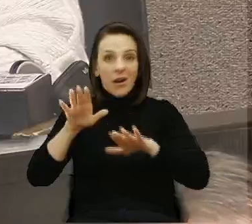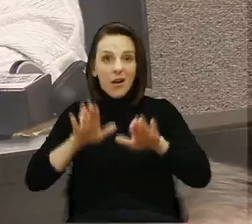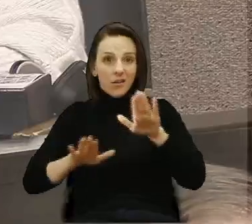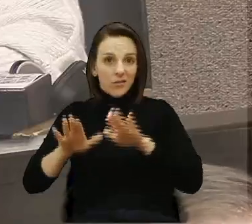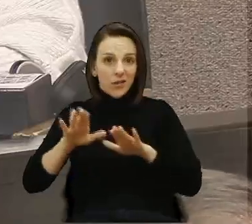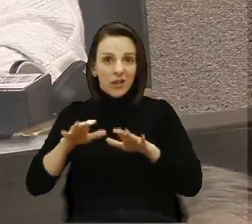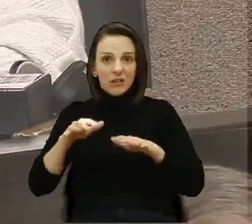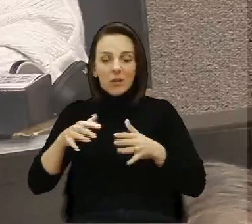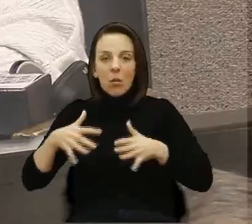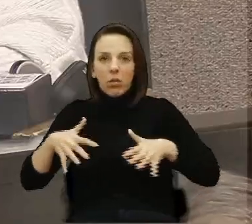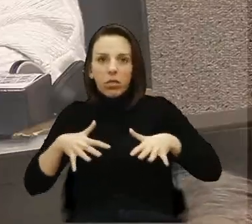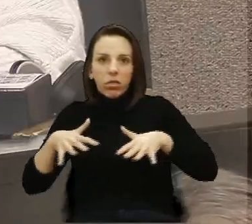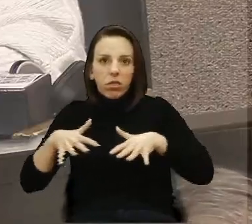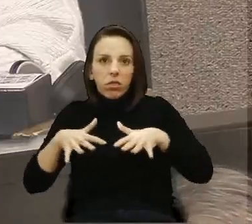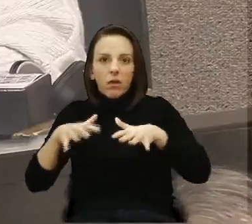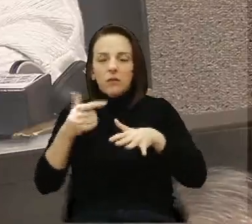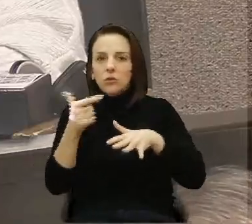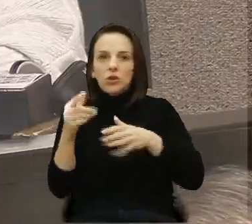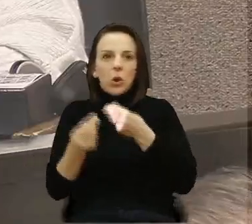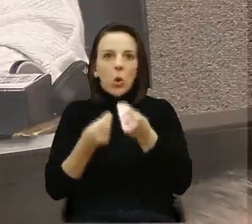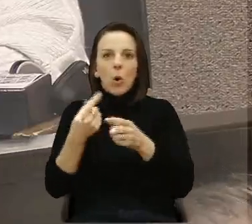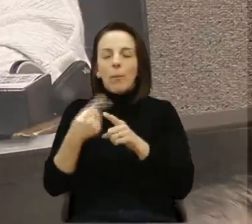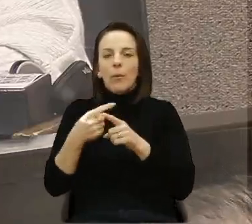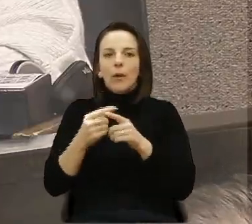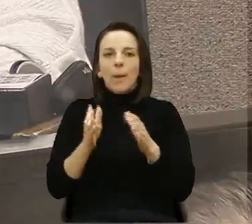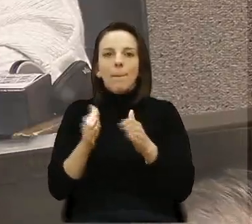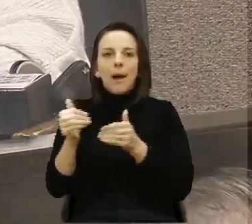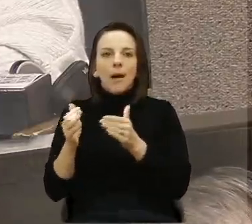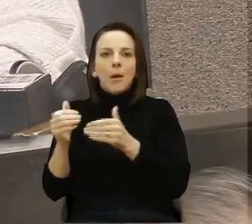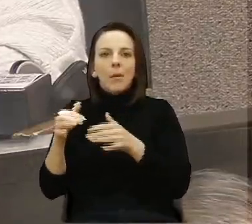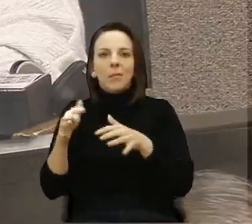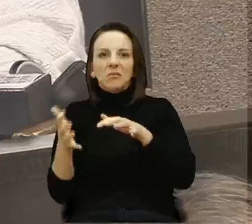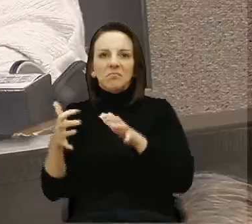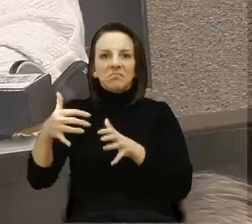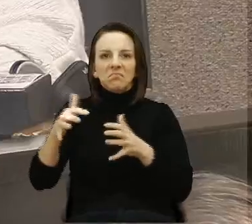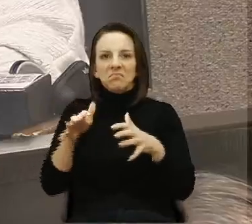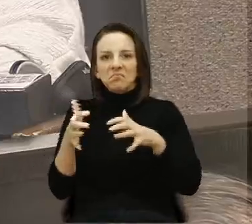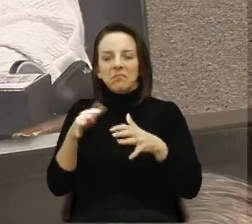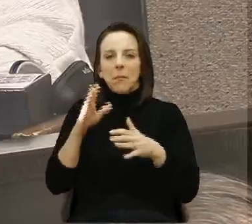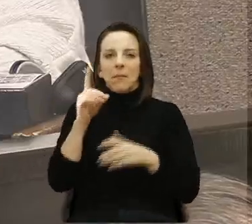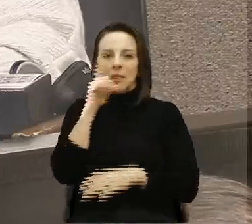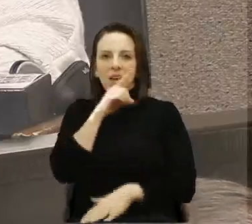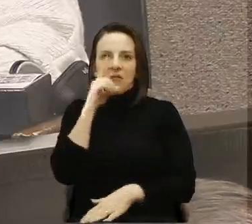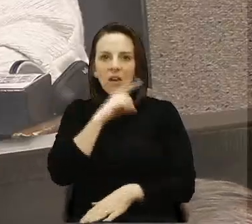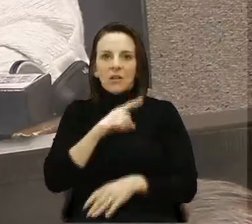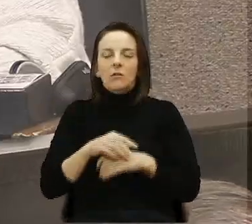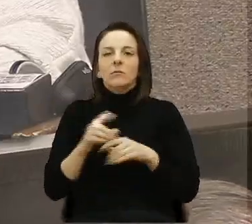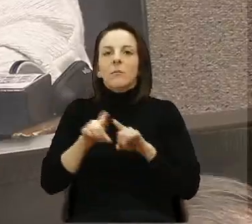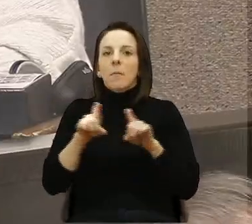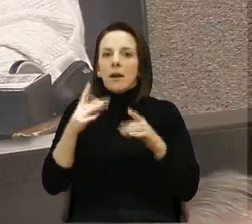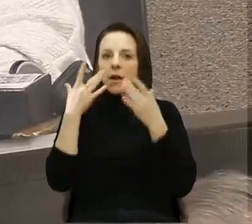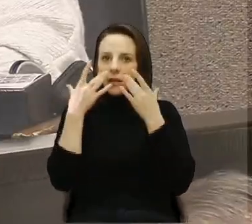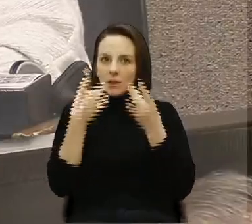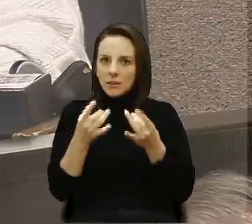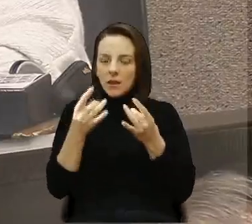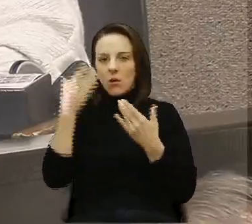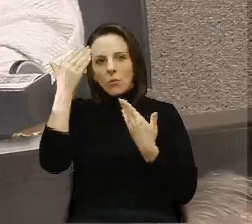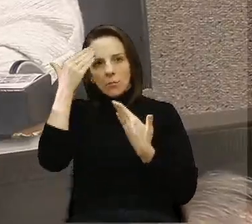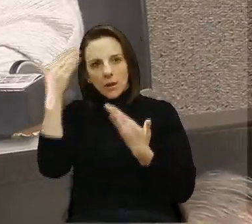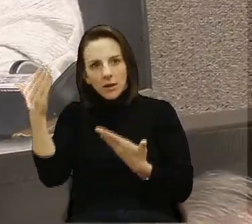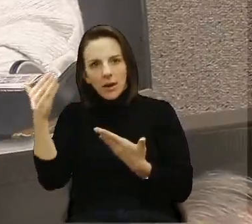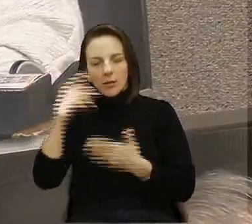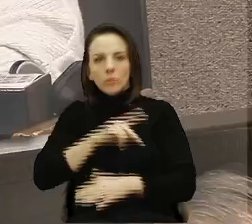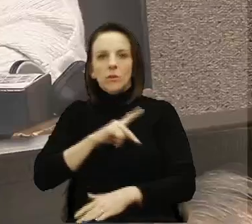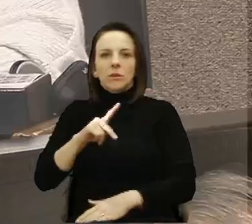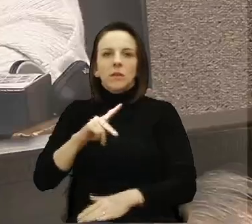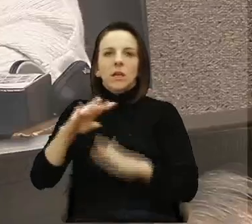de paralelepípedo mal colocado. Então, nós vamos fiscalizar e estaremos atentos, mas agradecer ao João, ex-presidente do Samay, por